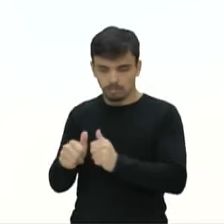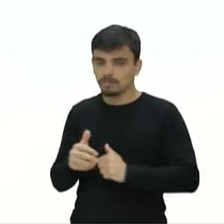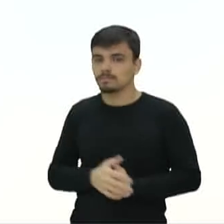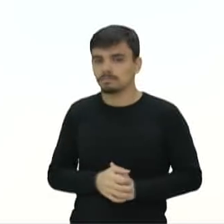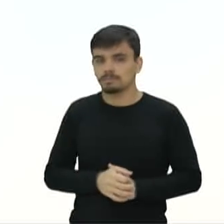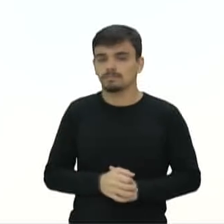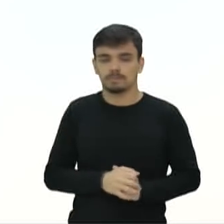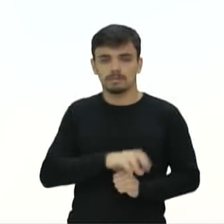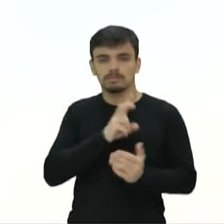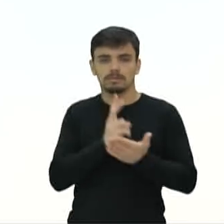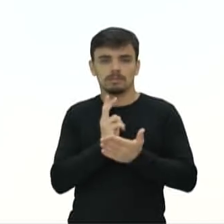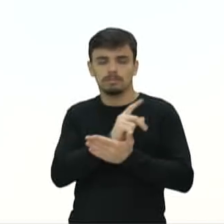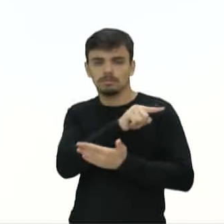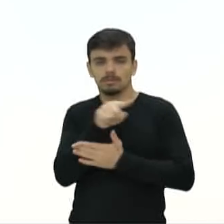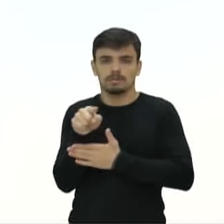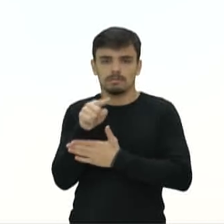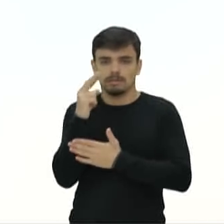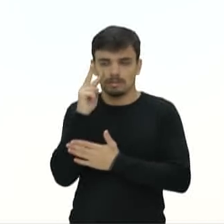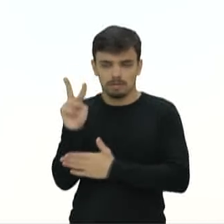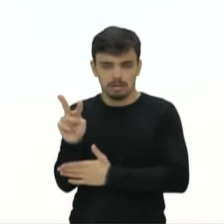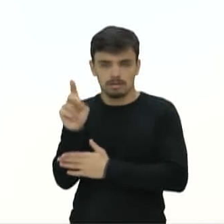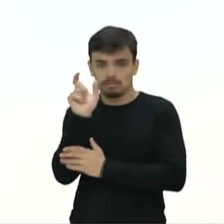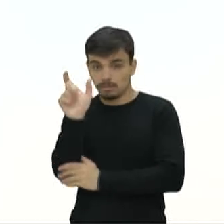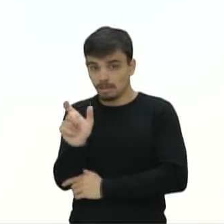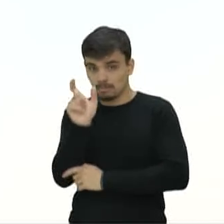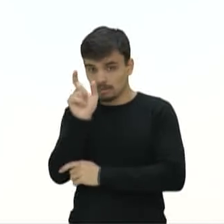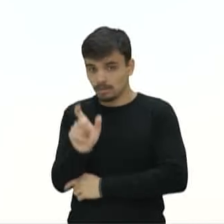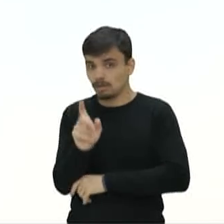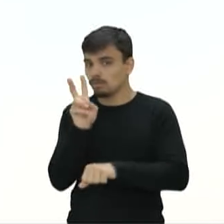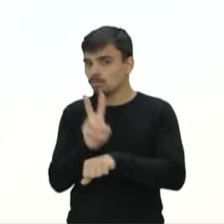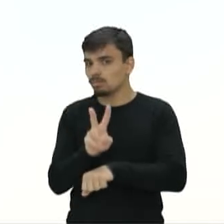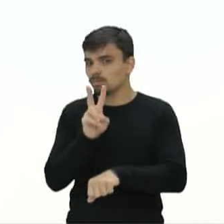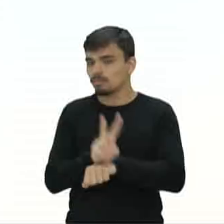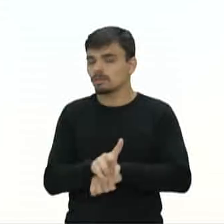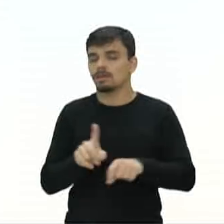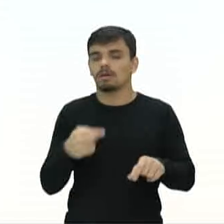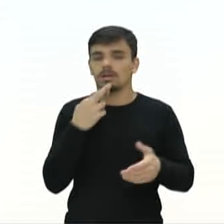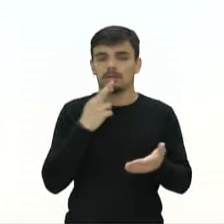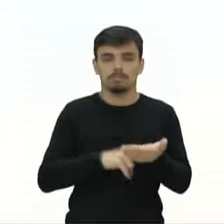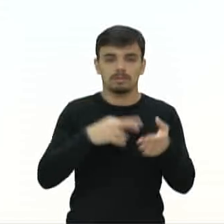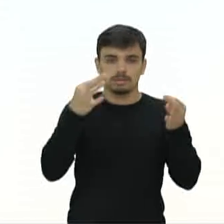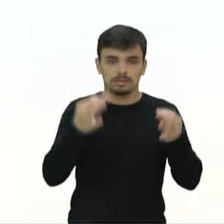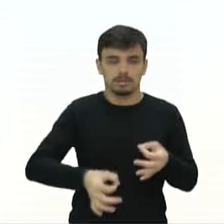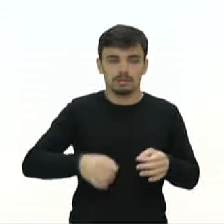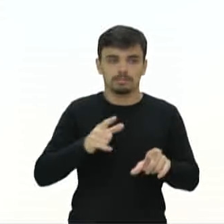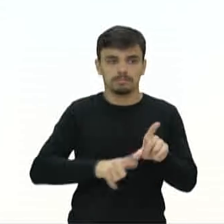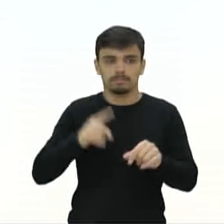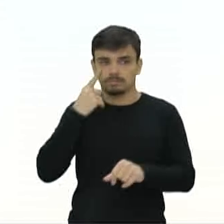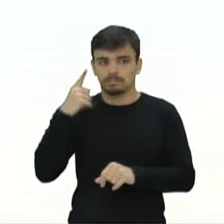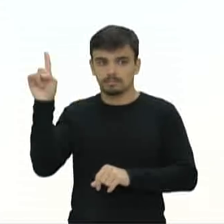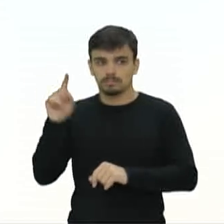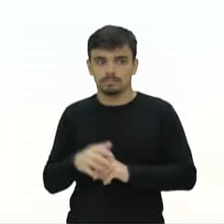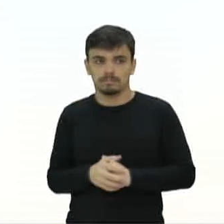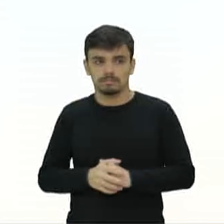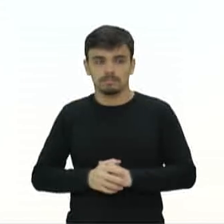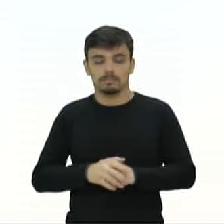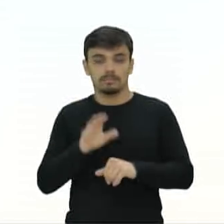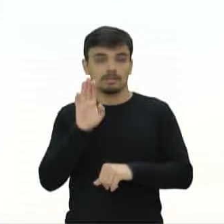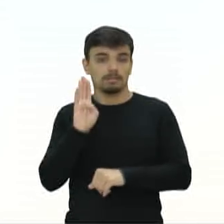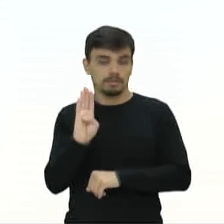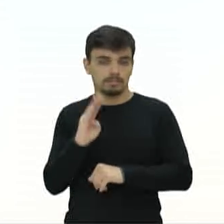Então, sempre que você vê essas palavrinhas, tome cuidado. Agora, para a resposta certa da nossa questão, ali na tela para você, ó, letra